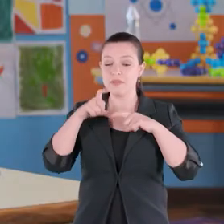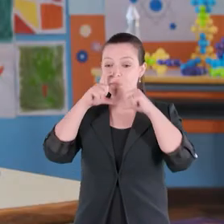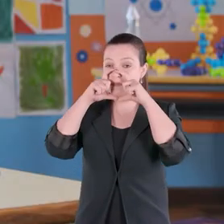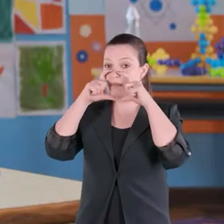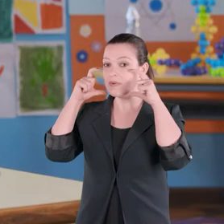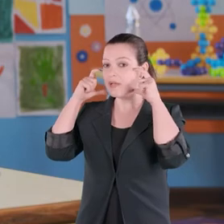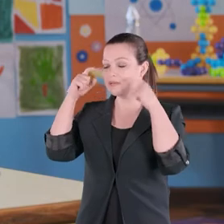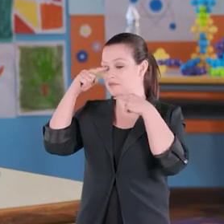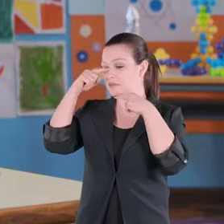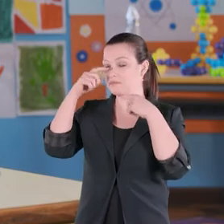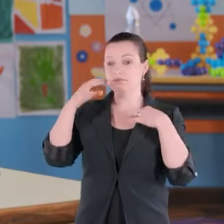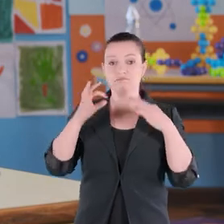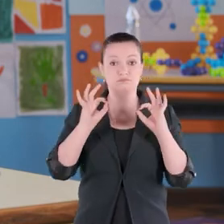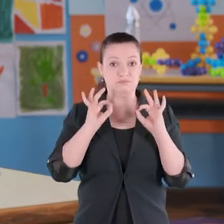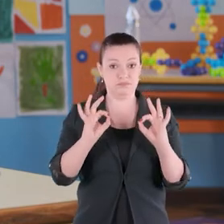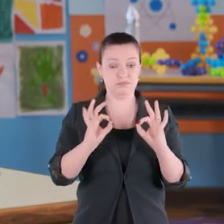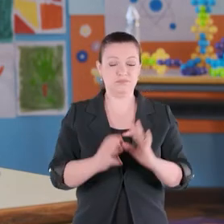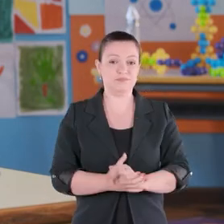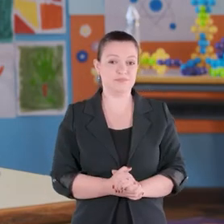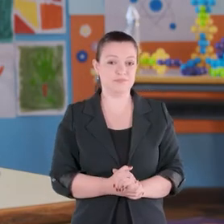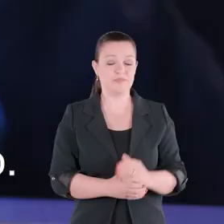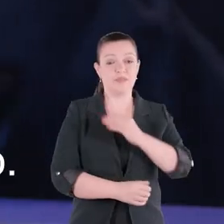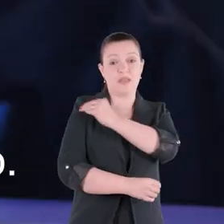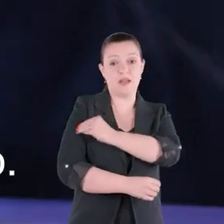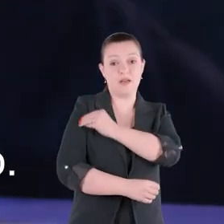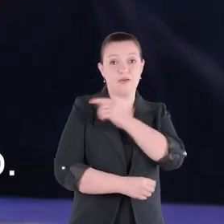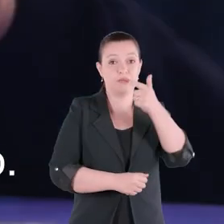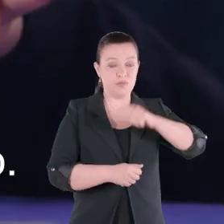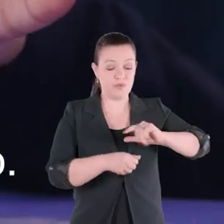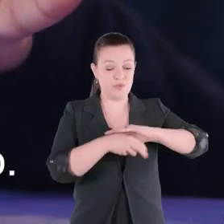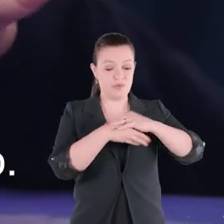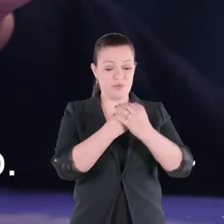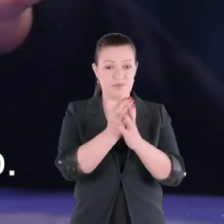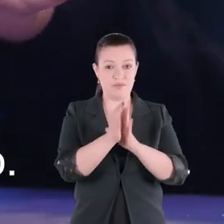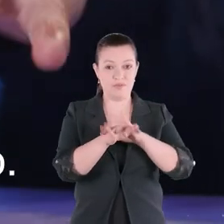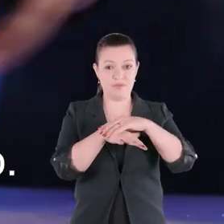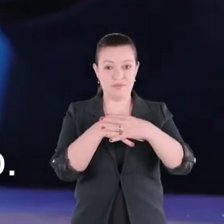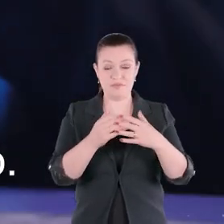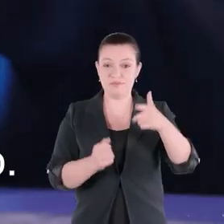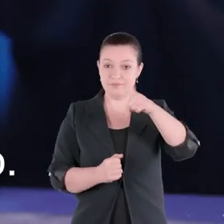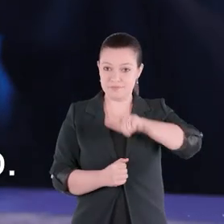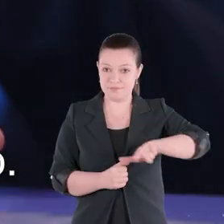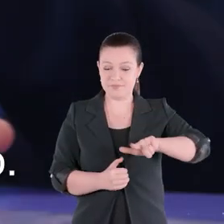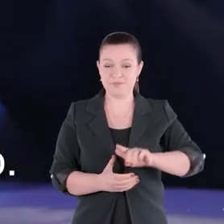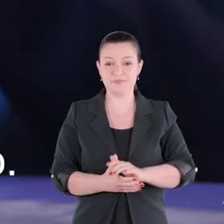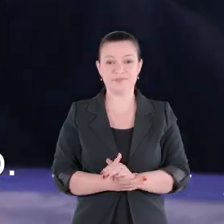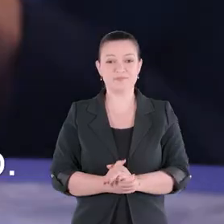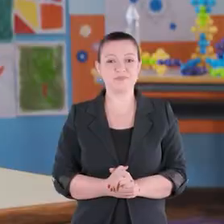E a máscara certinha no rosto. Passa o álcool em gel de novo.